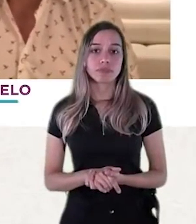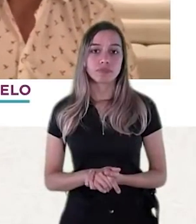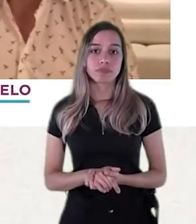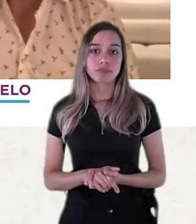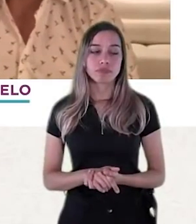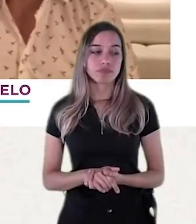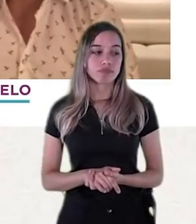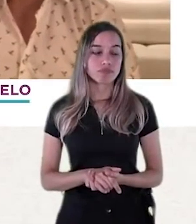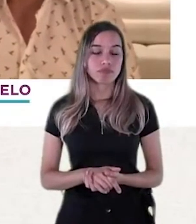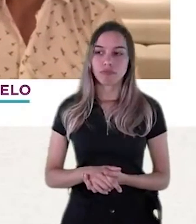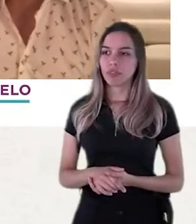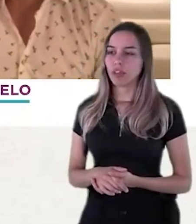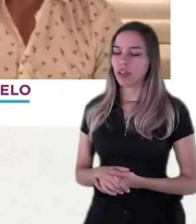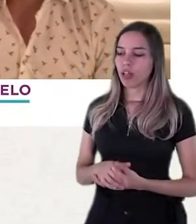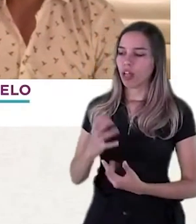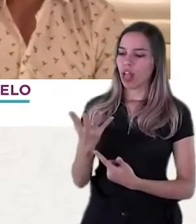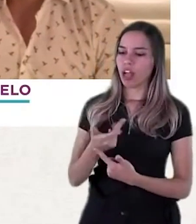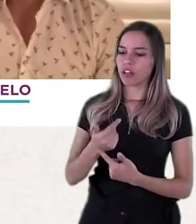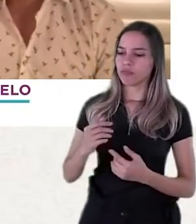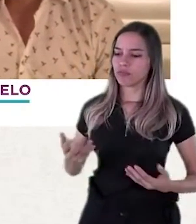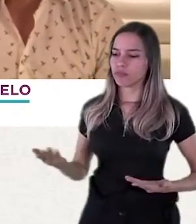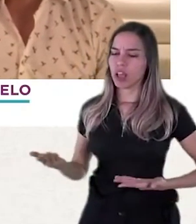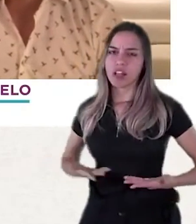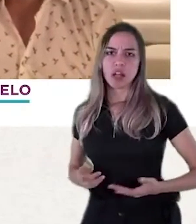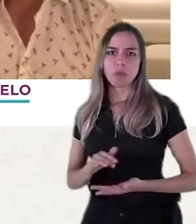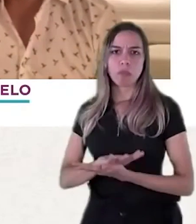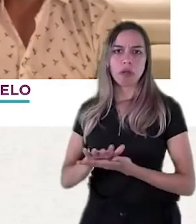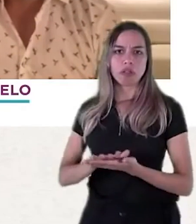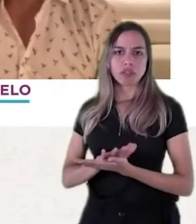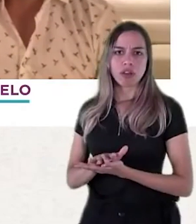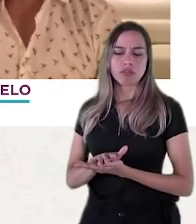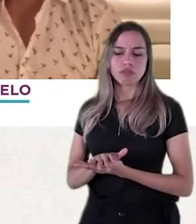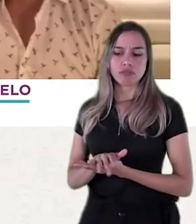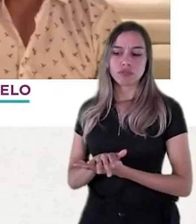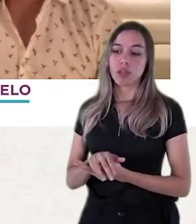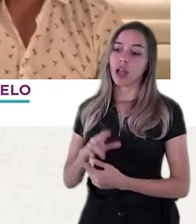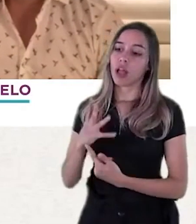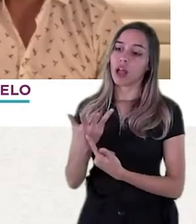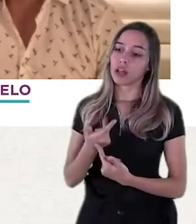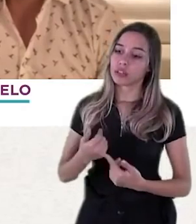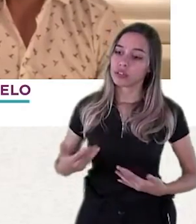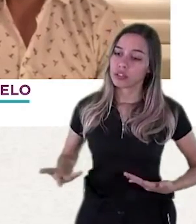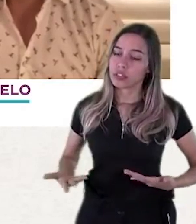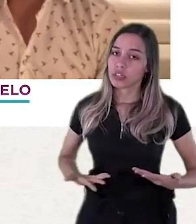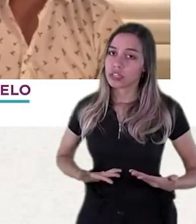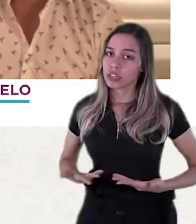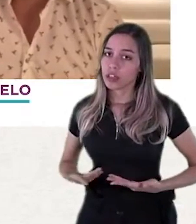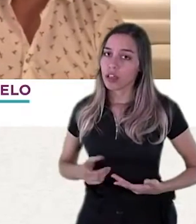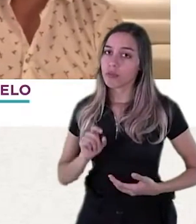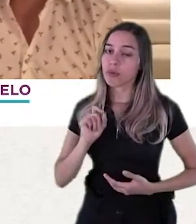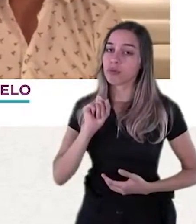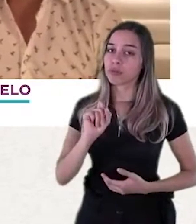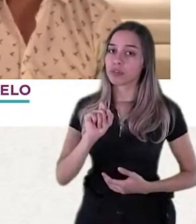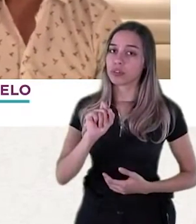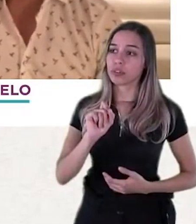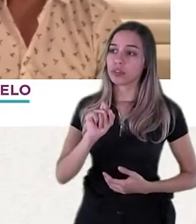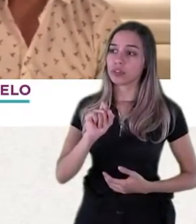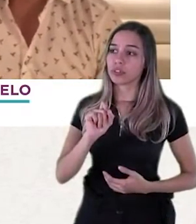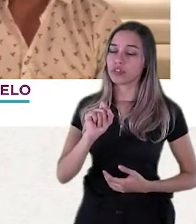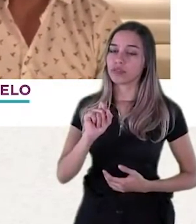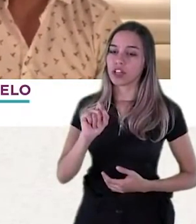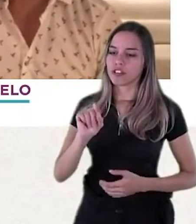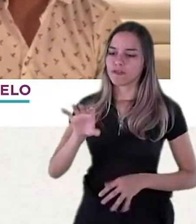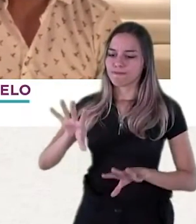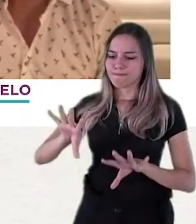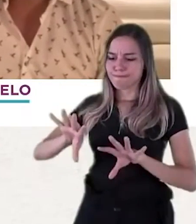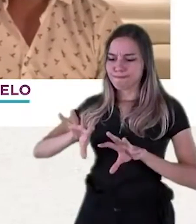Além de não servir para nada, a arte serve para nos despertar naquilo que nós temos de mais sagrado e